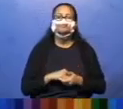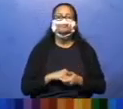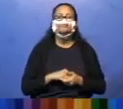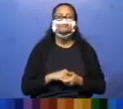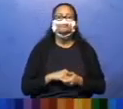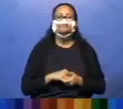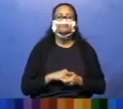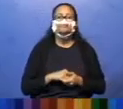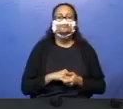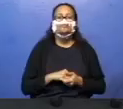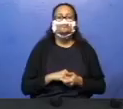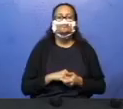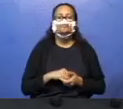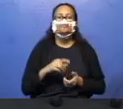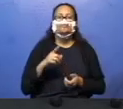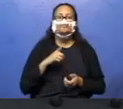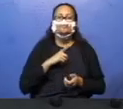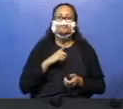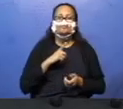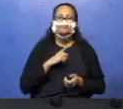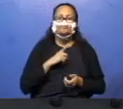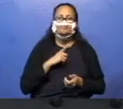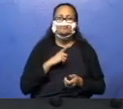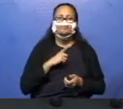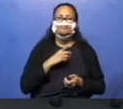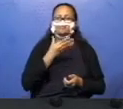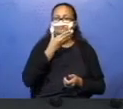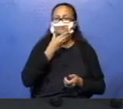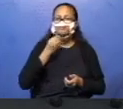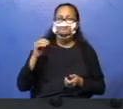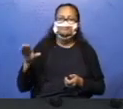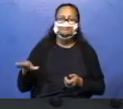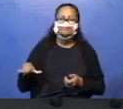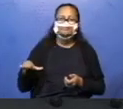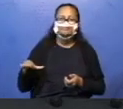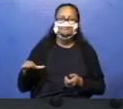um menininho que não gosta de tomar banho. Qual que é o nome dele?